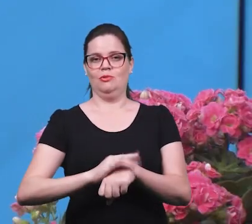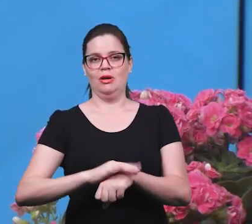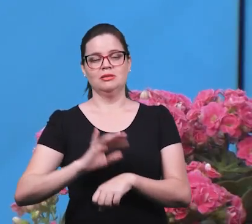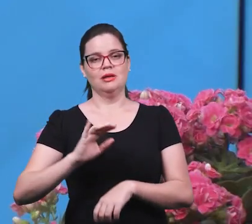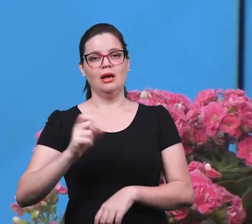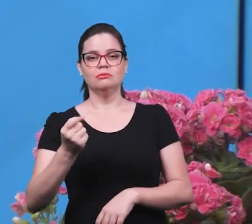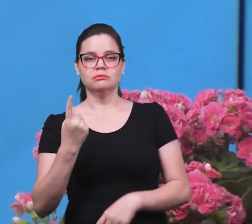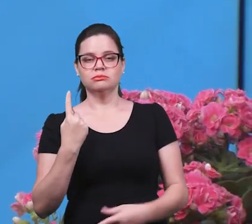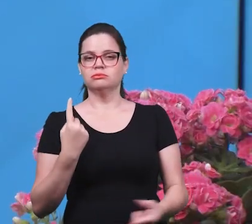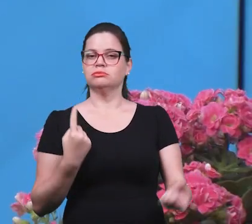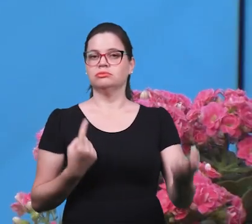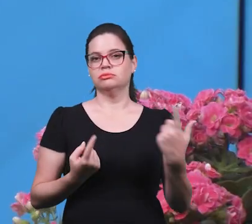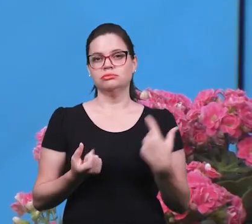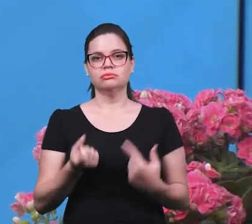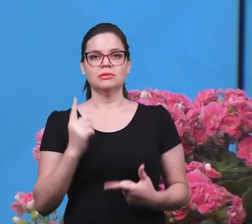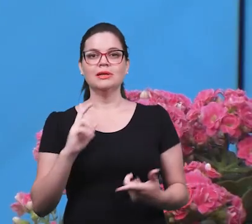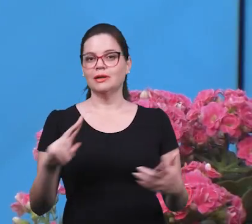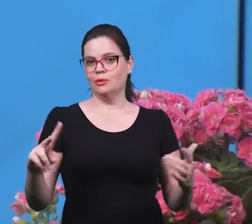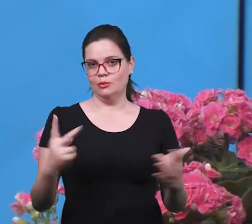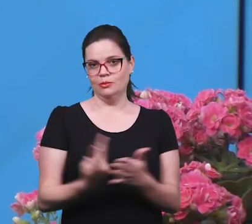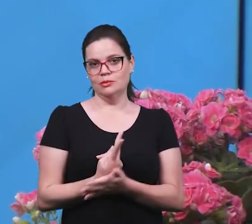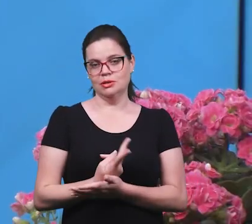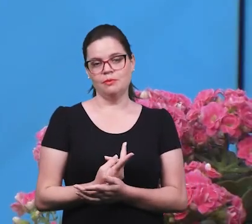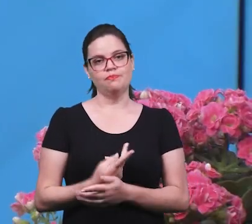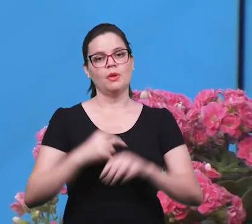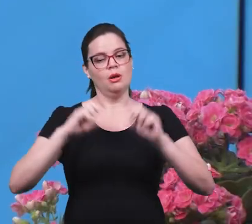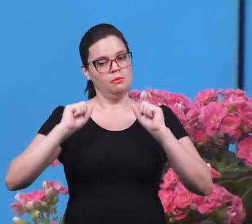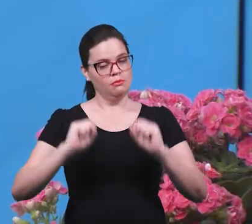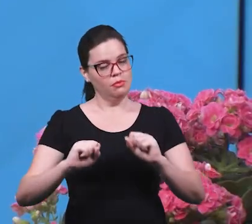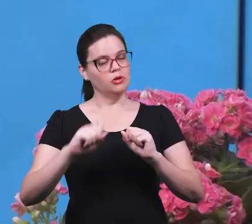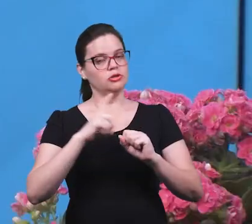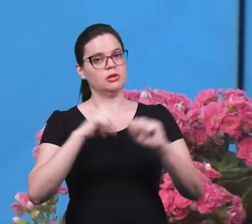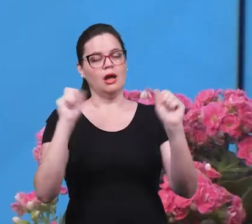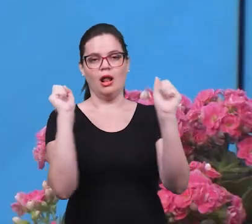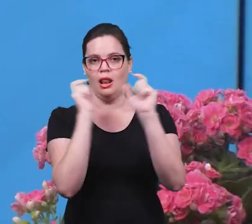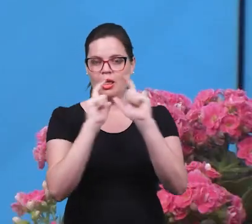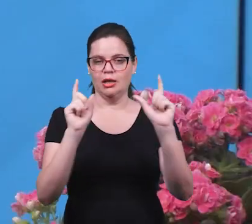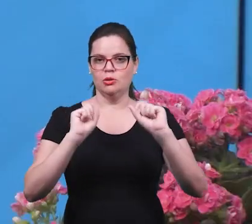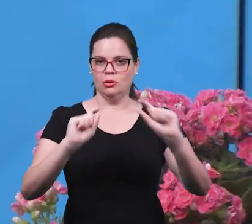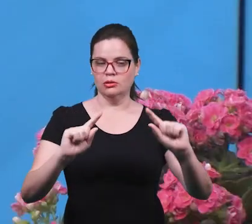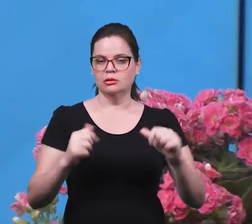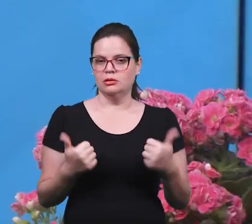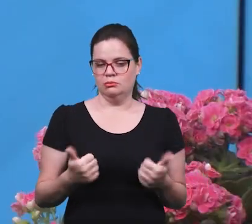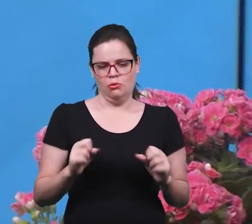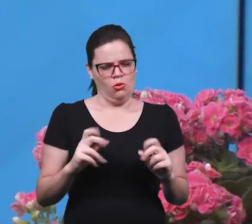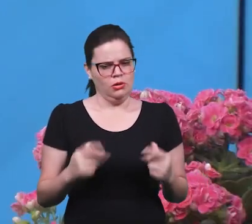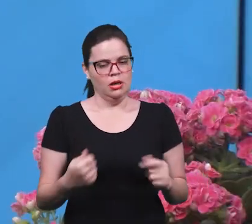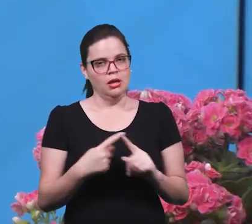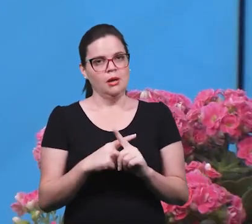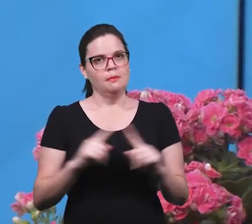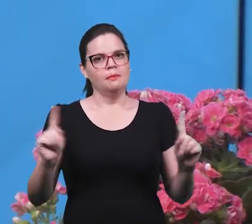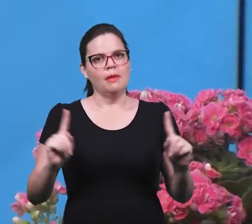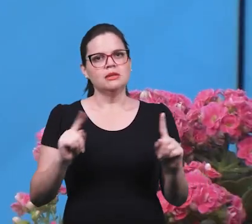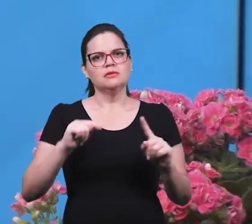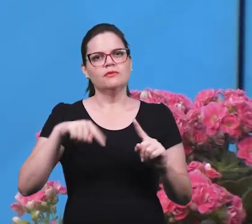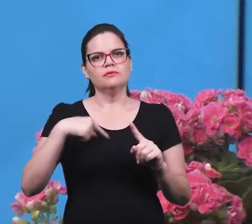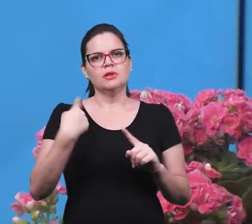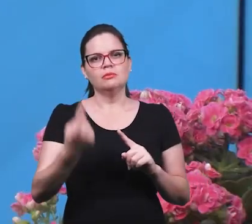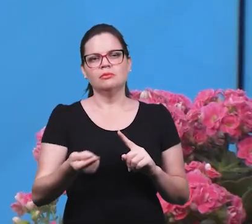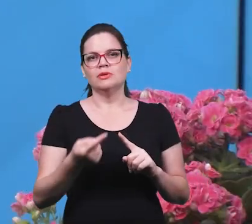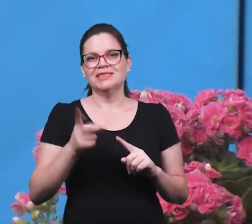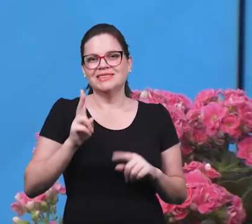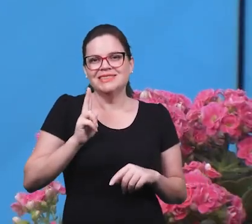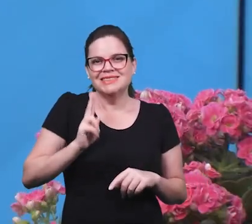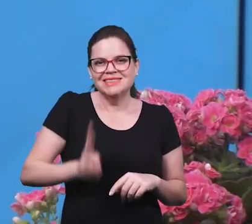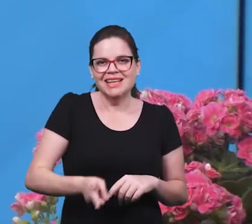Sim. né? Às vezes é um alerta, às vezes é uma situação que vai passar, mas nem sempre